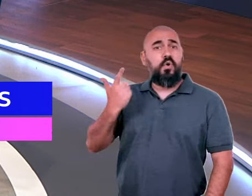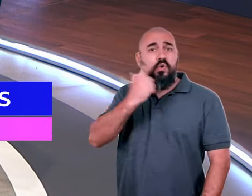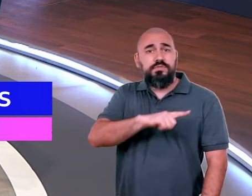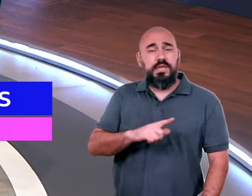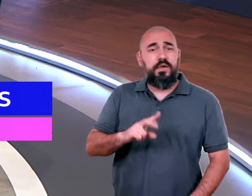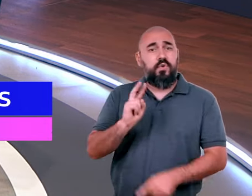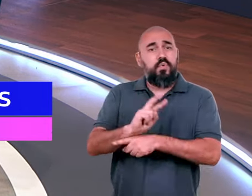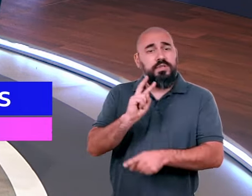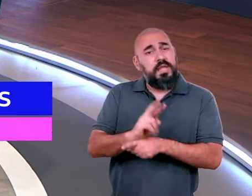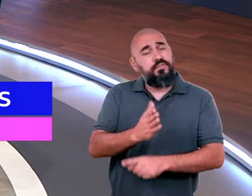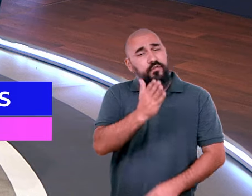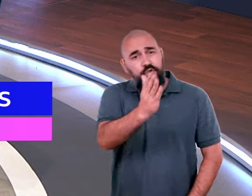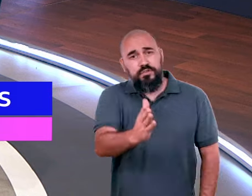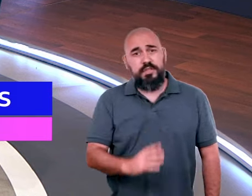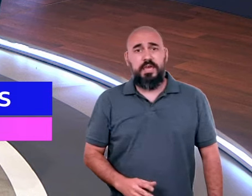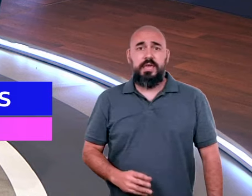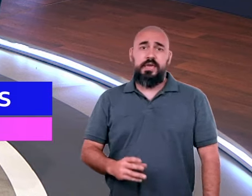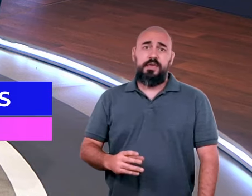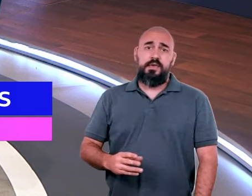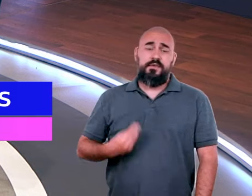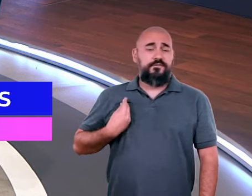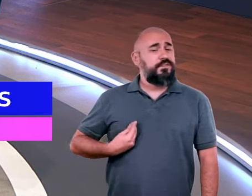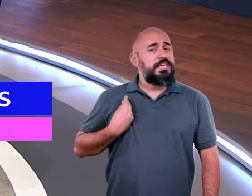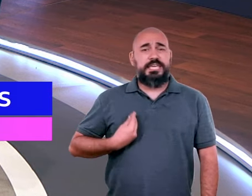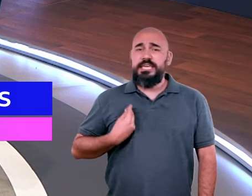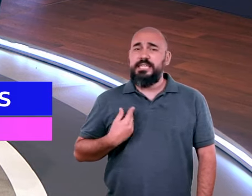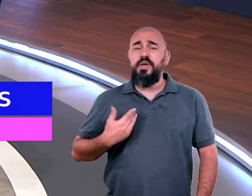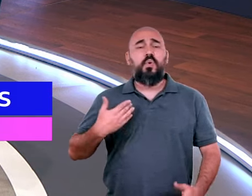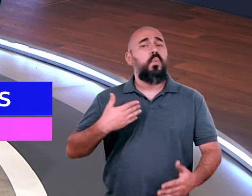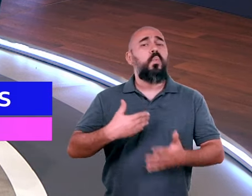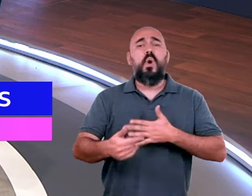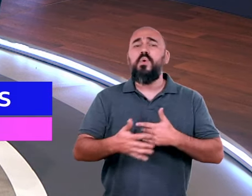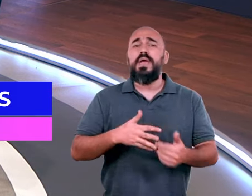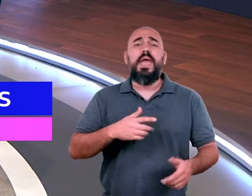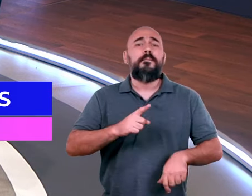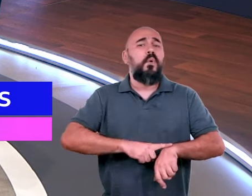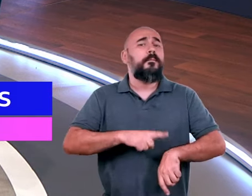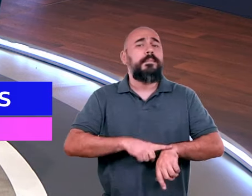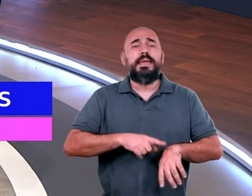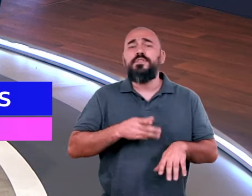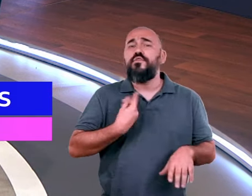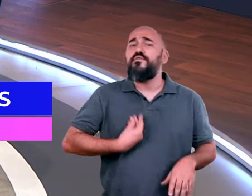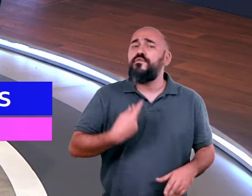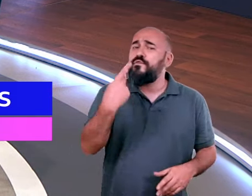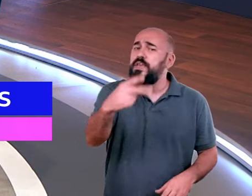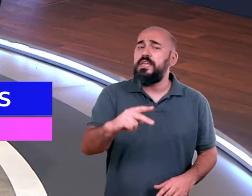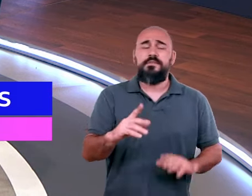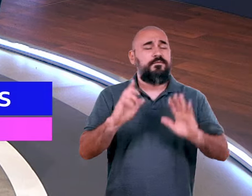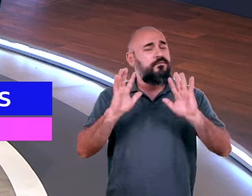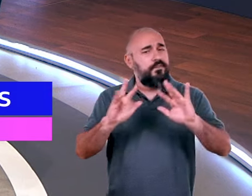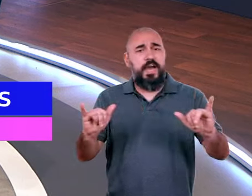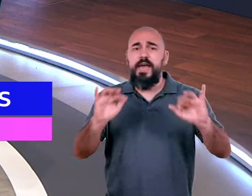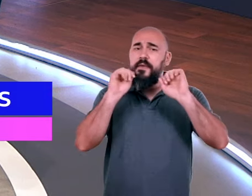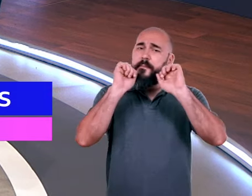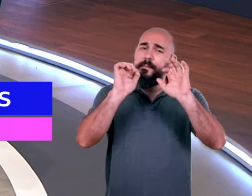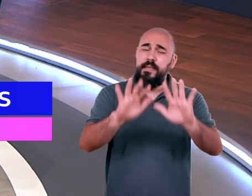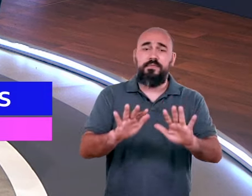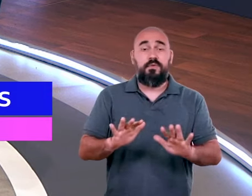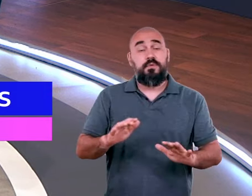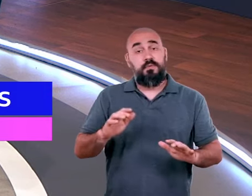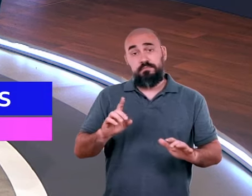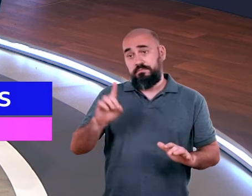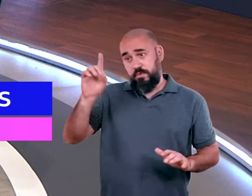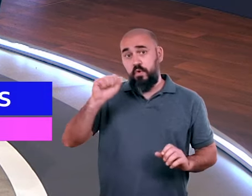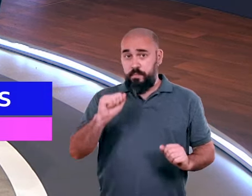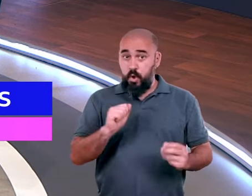vai cuidar de você em todos os momentos da sua vida. Deus, em alguns momentos, pode fazer você prosperar? Pode. Mas há momentos